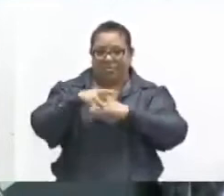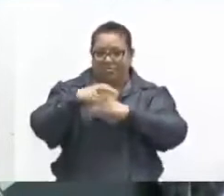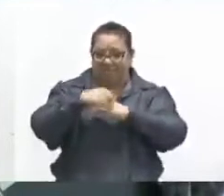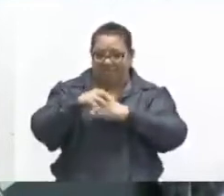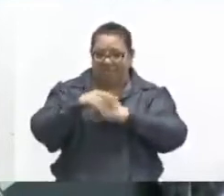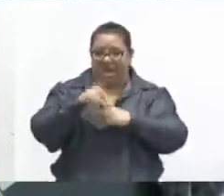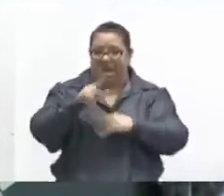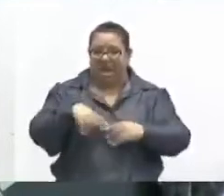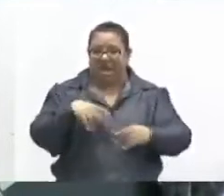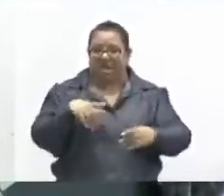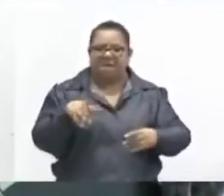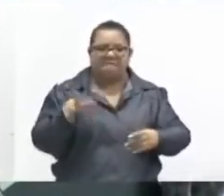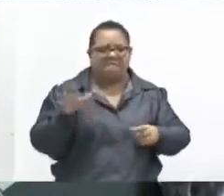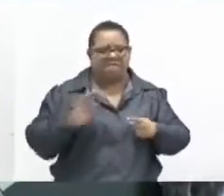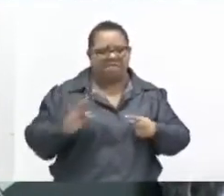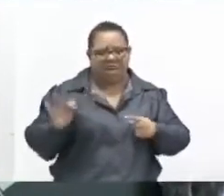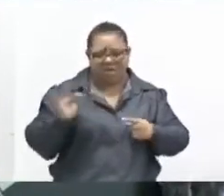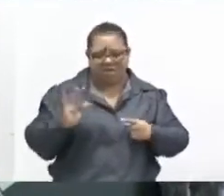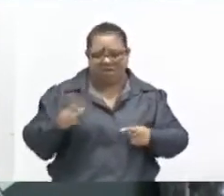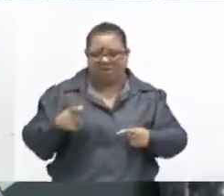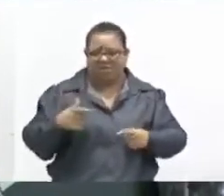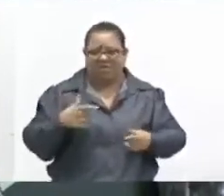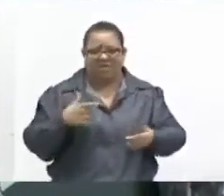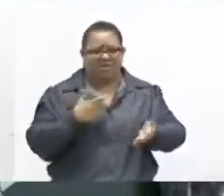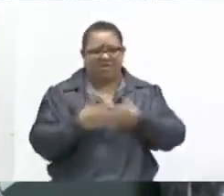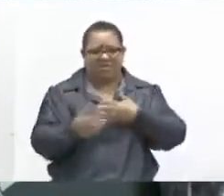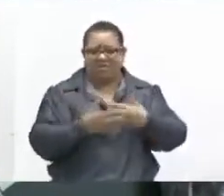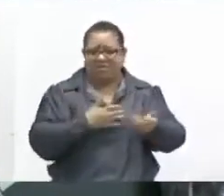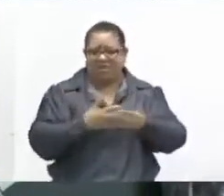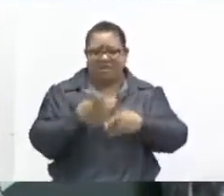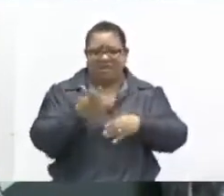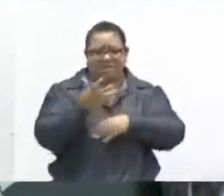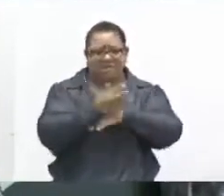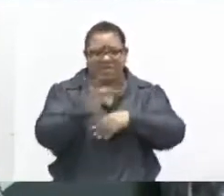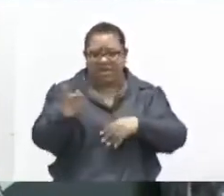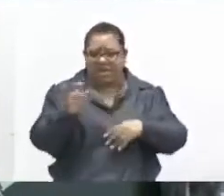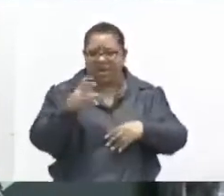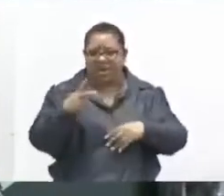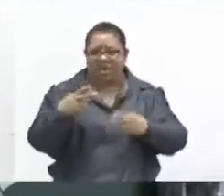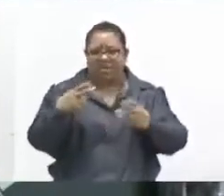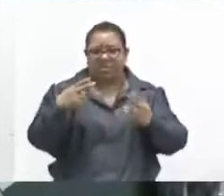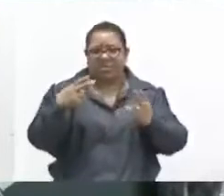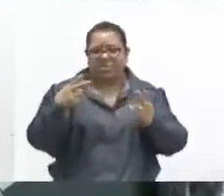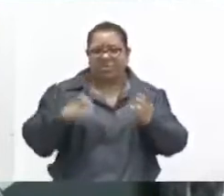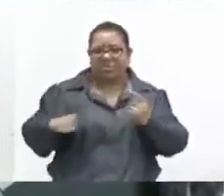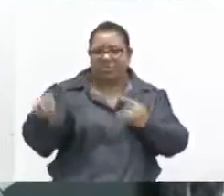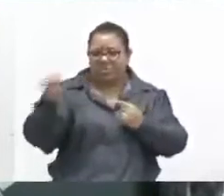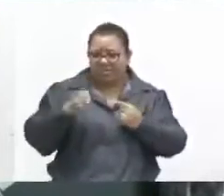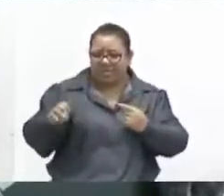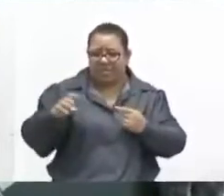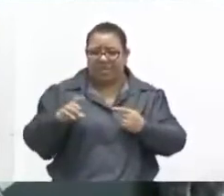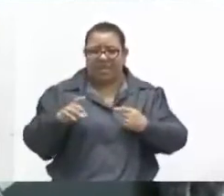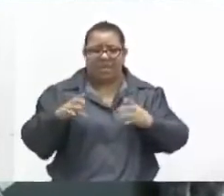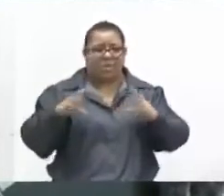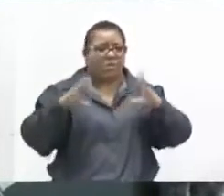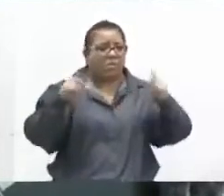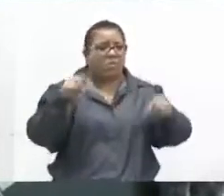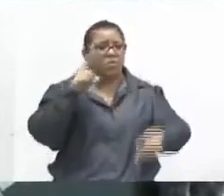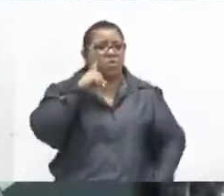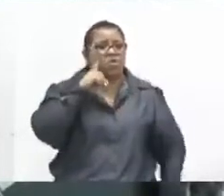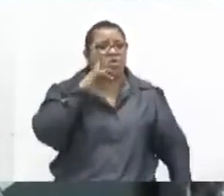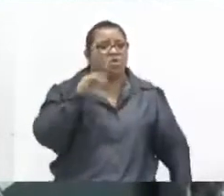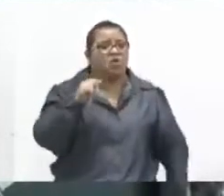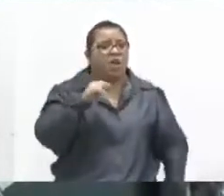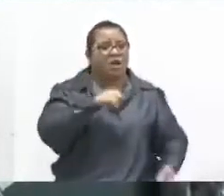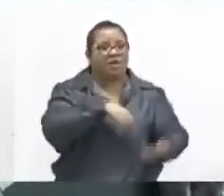públicas, seja estadual ou federal, a gente tem a grande problemática que a maioria das universidades são integrais. Qual que é o momento que esse